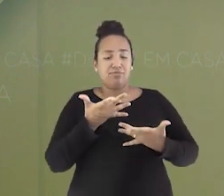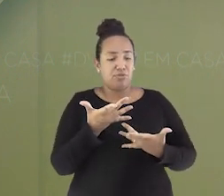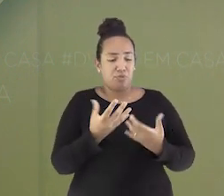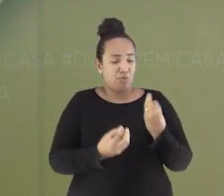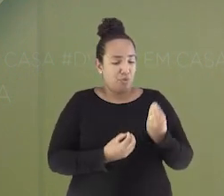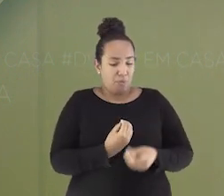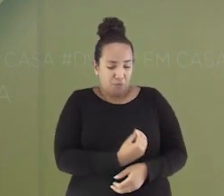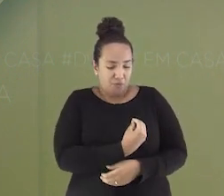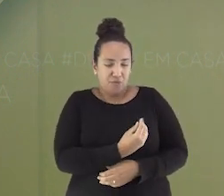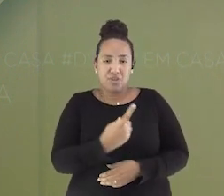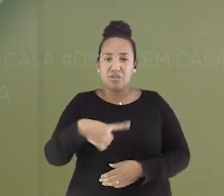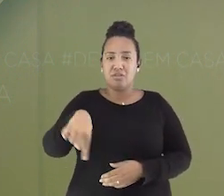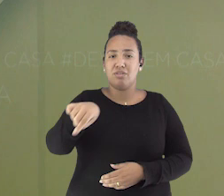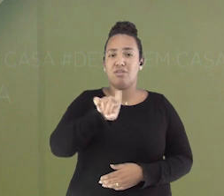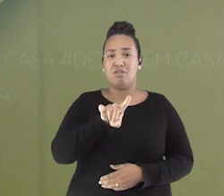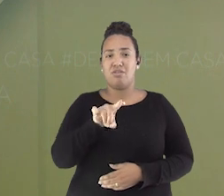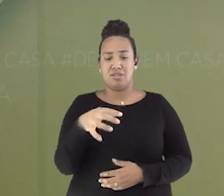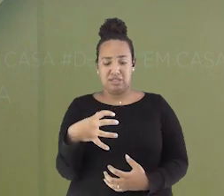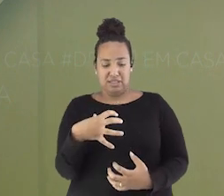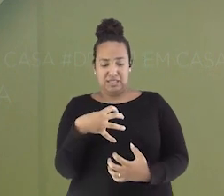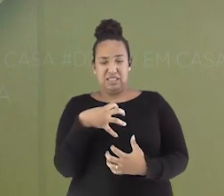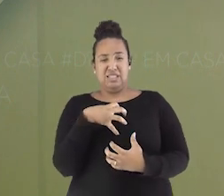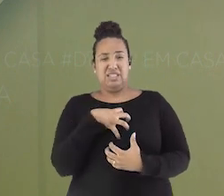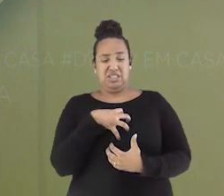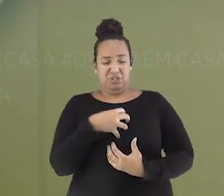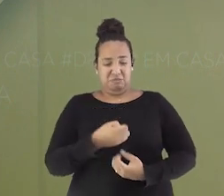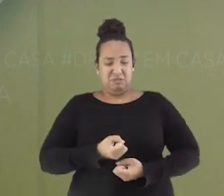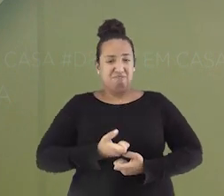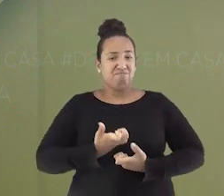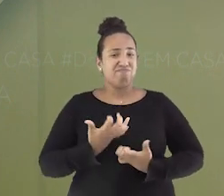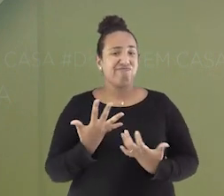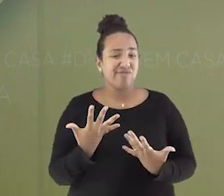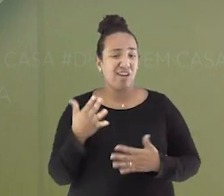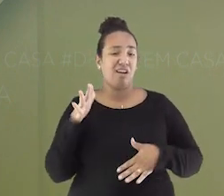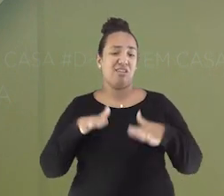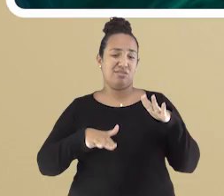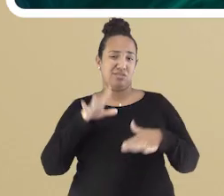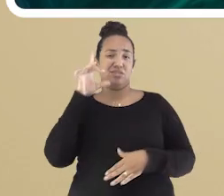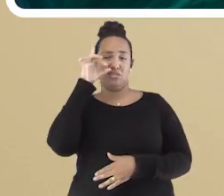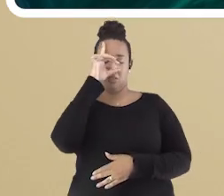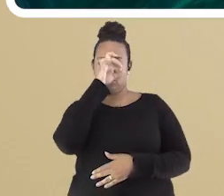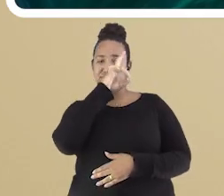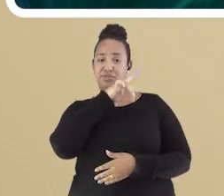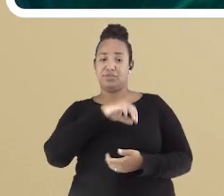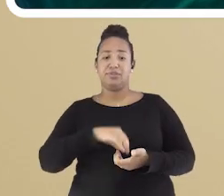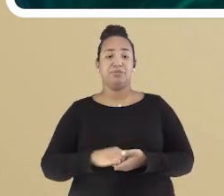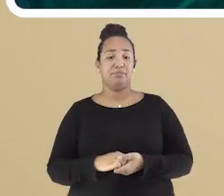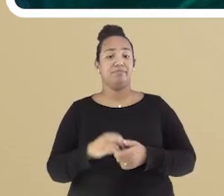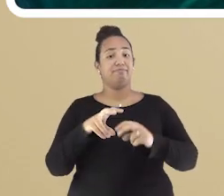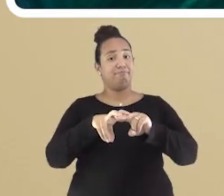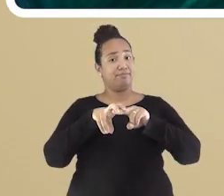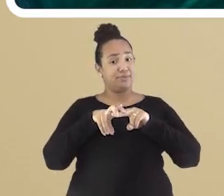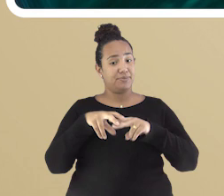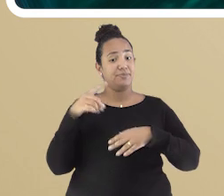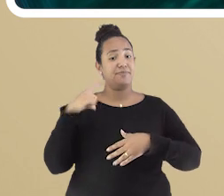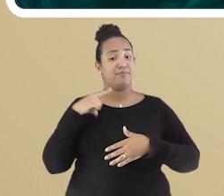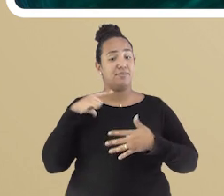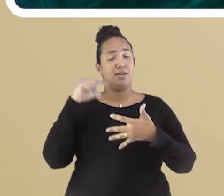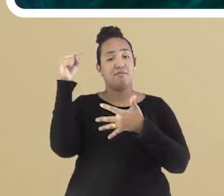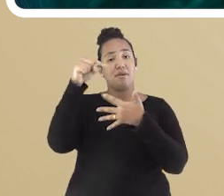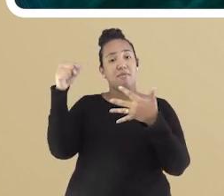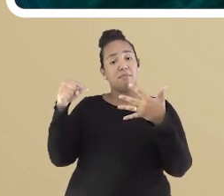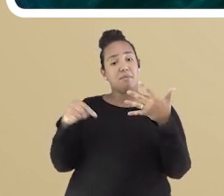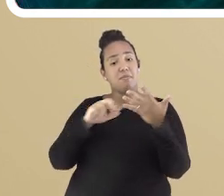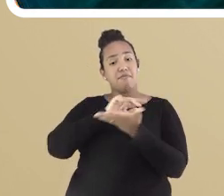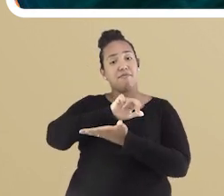estamos vivendo. Expressar sentimentos é uma tarefa bem difícil na maioria das vezes. Por isso, temos variadas formas de demonstrar